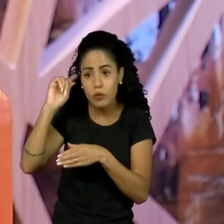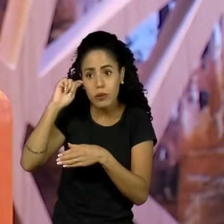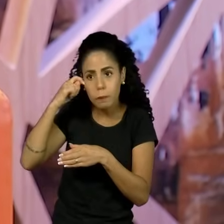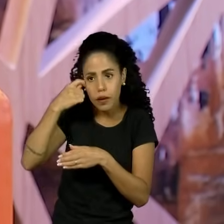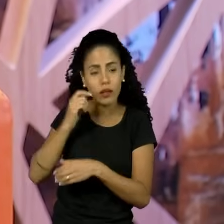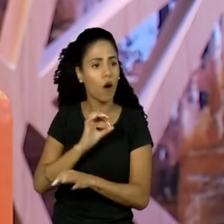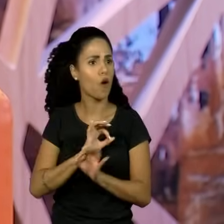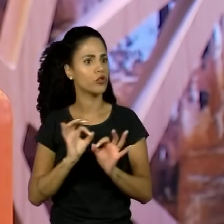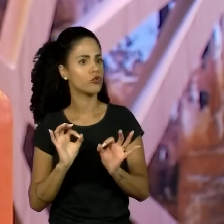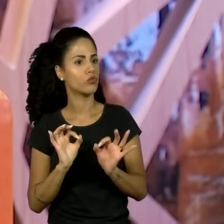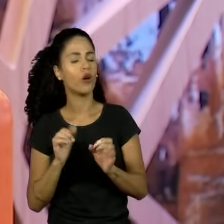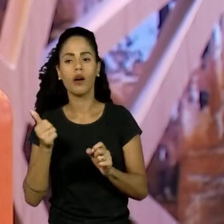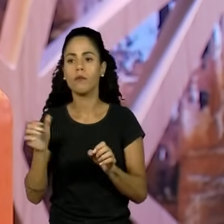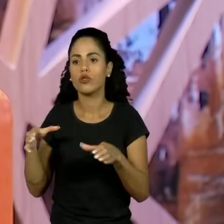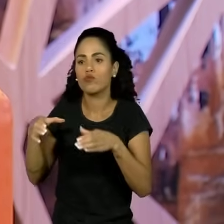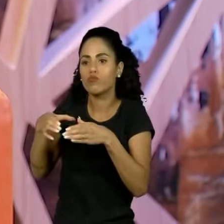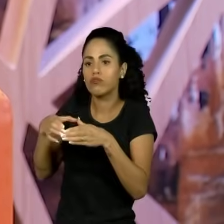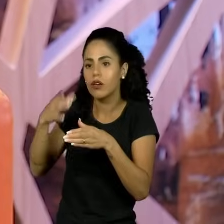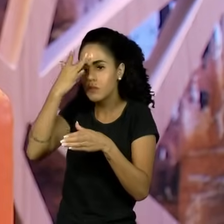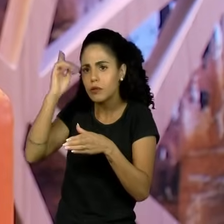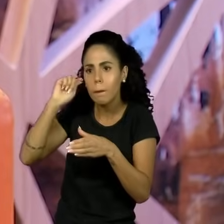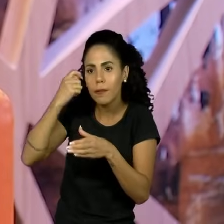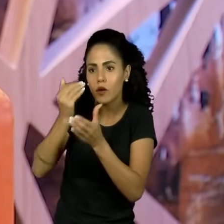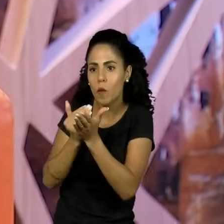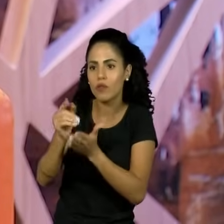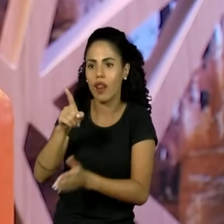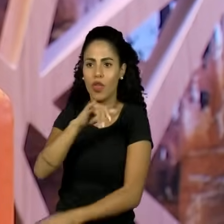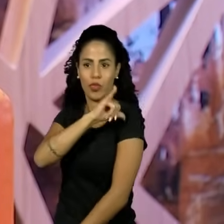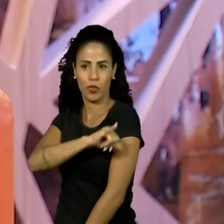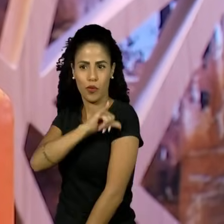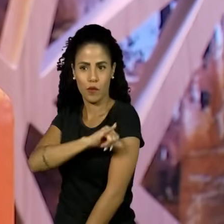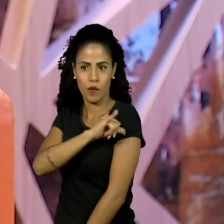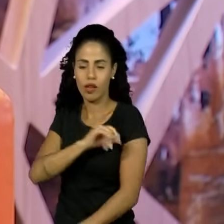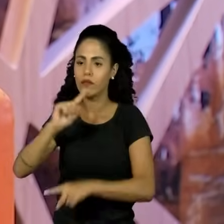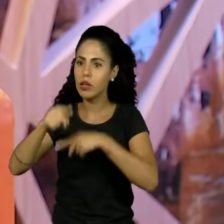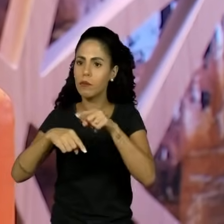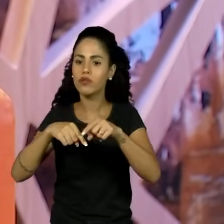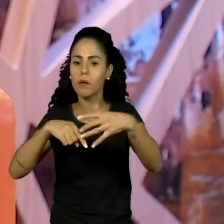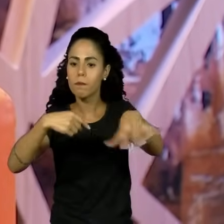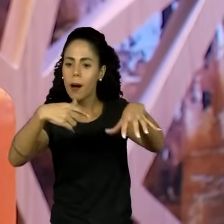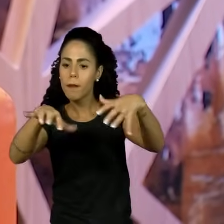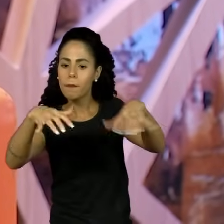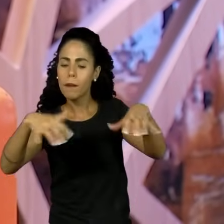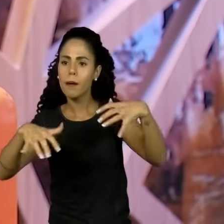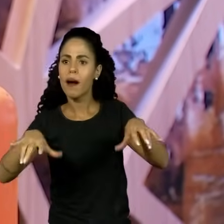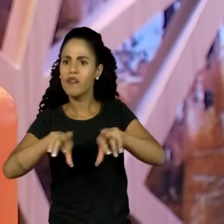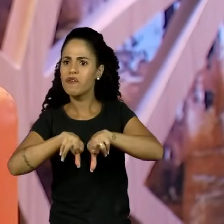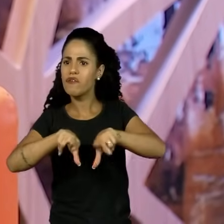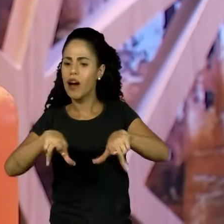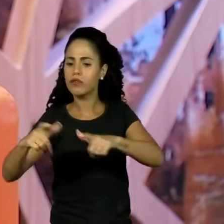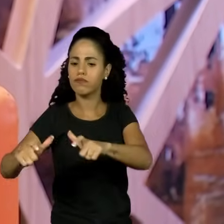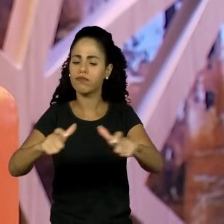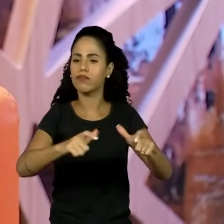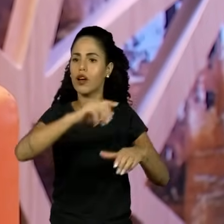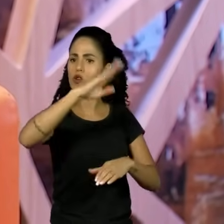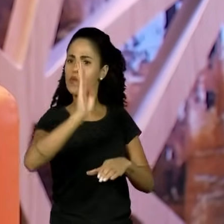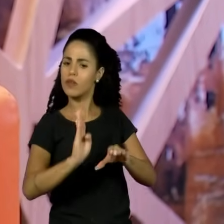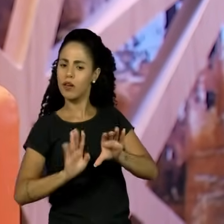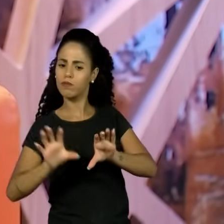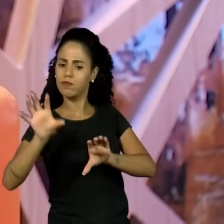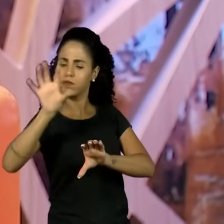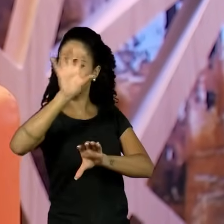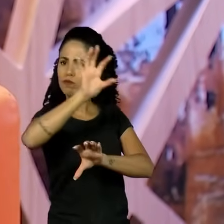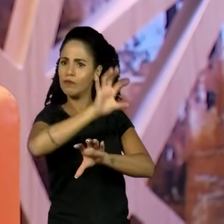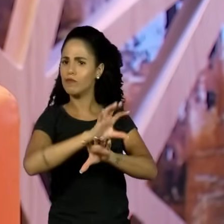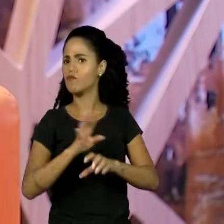pretas que são streamers. Começou no Rio de Janeiro, etc. E depois foi despontando assim por vários lugares do país. E é um